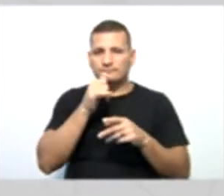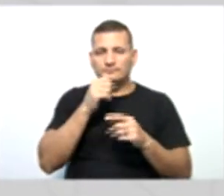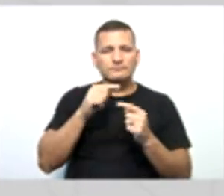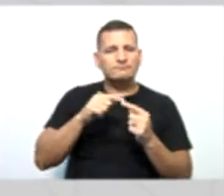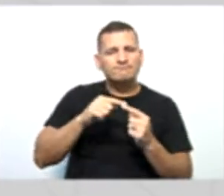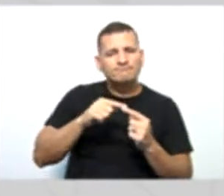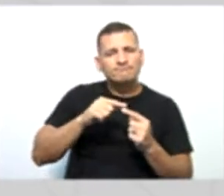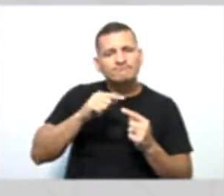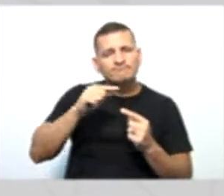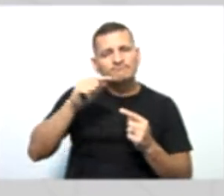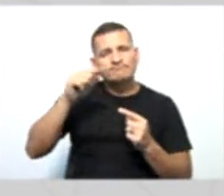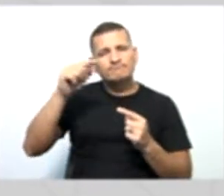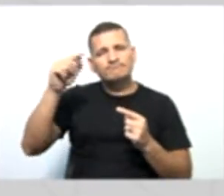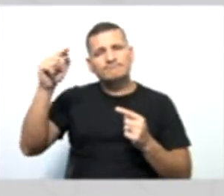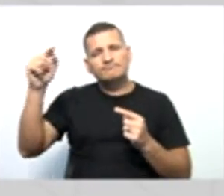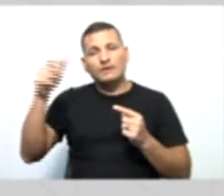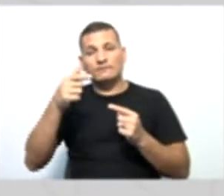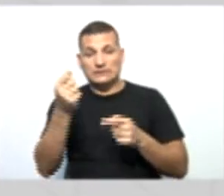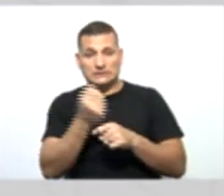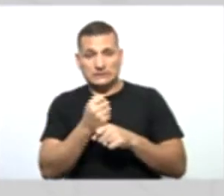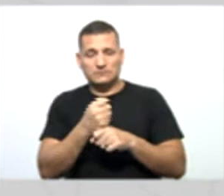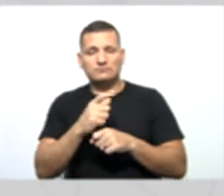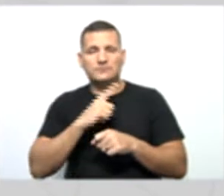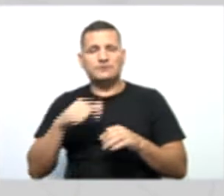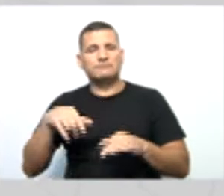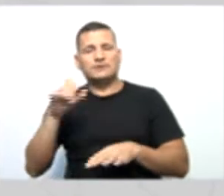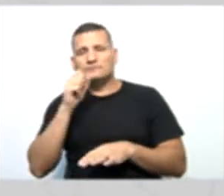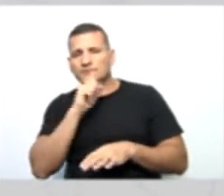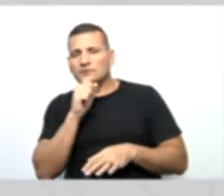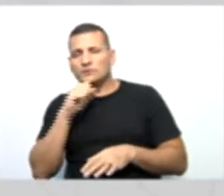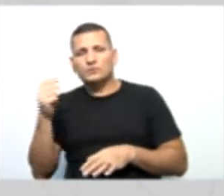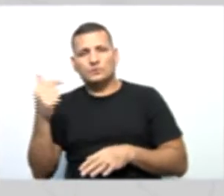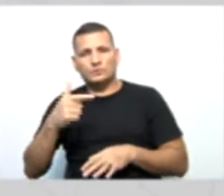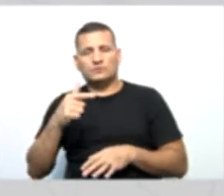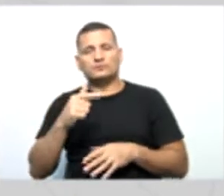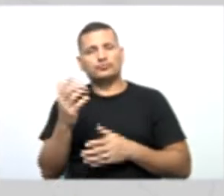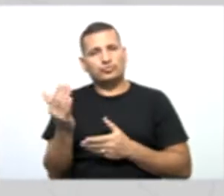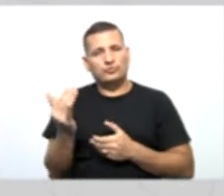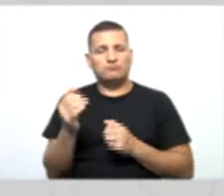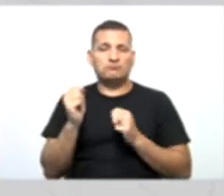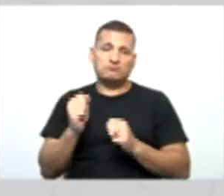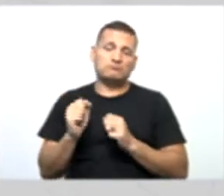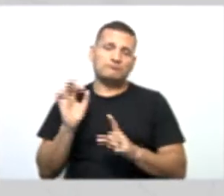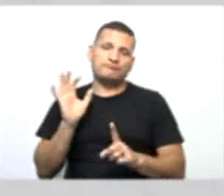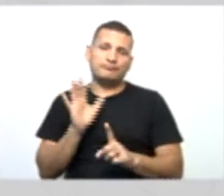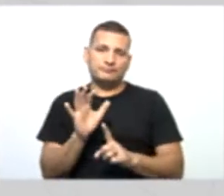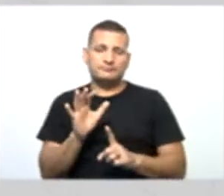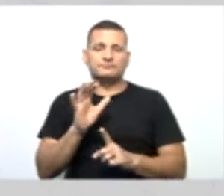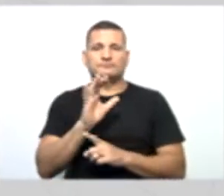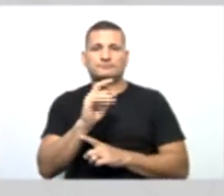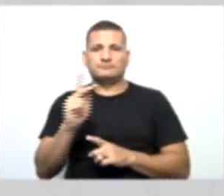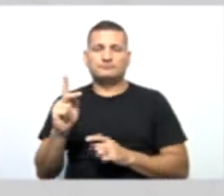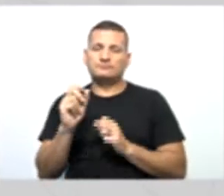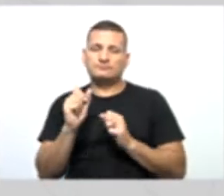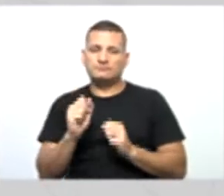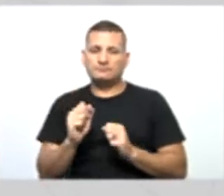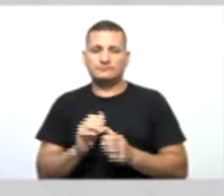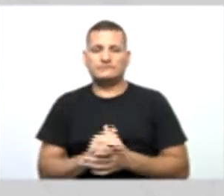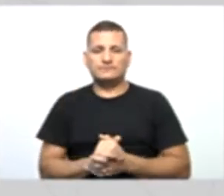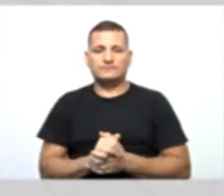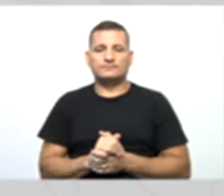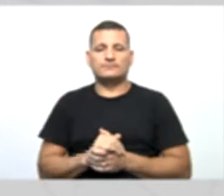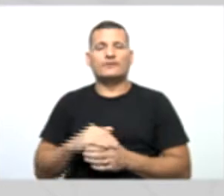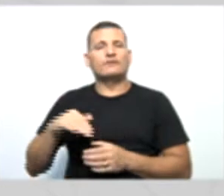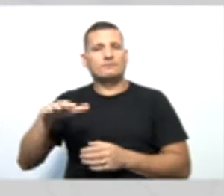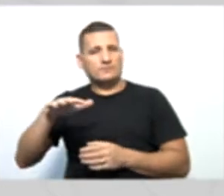ter mais idosos do que jovens, isso pode impactar de alguma forma a cooperativa. O